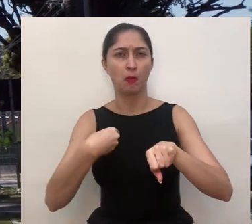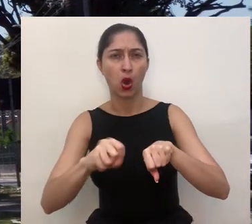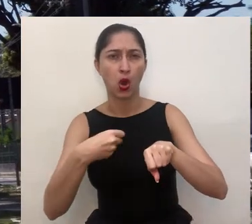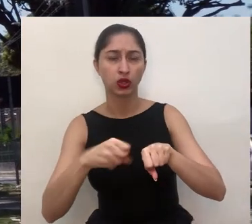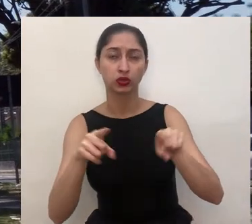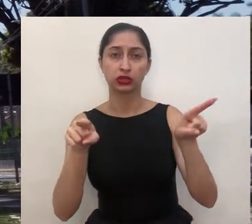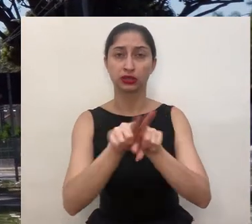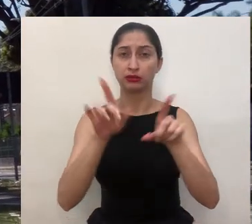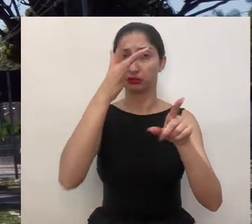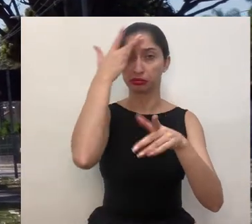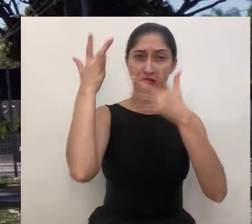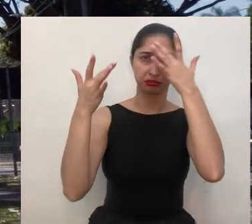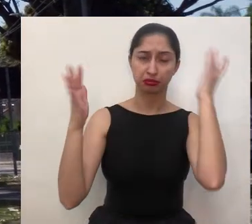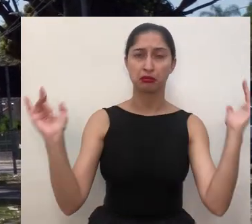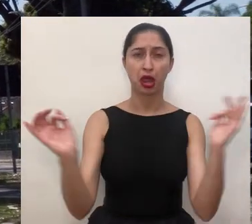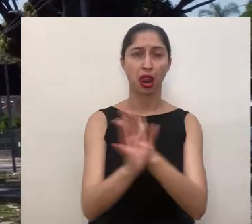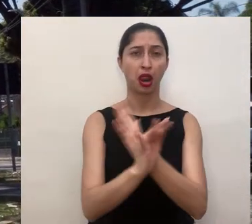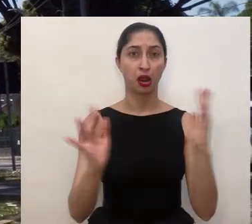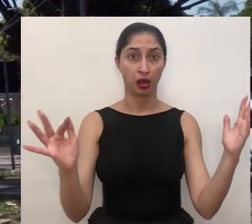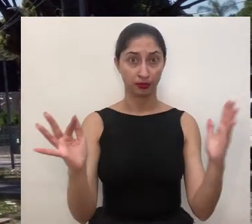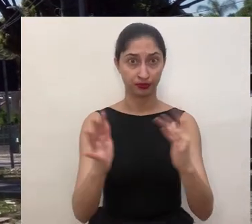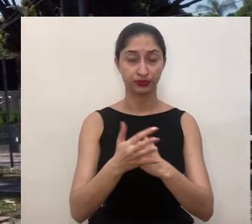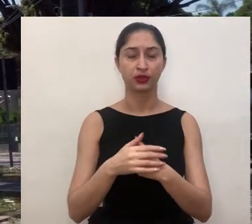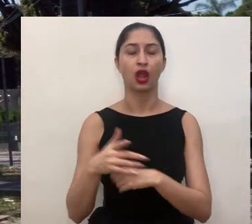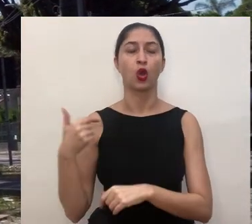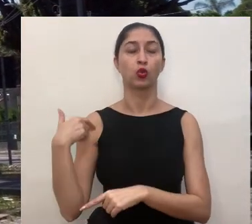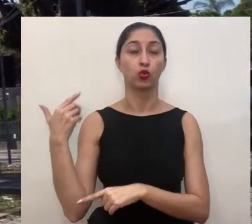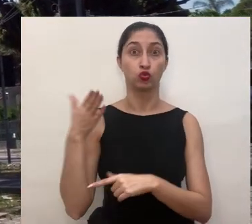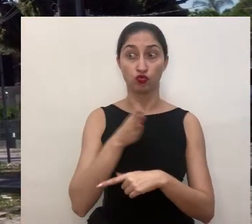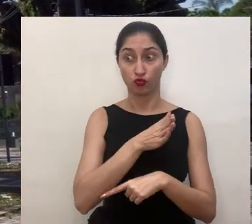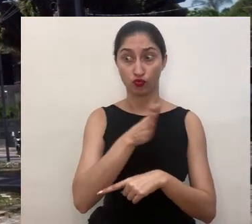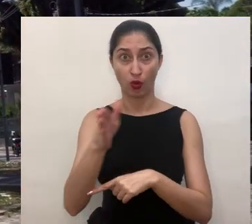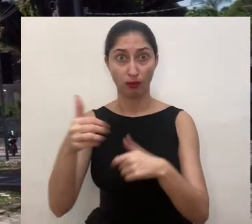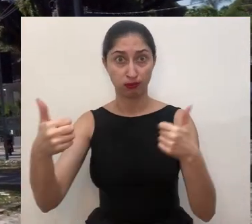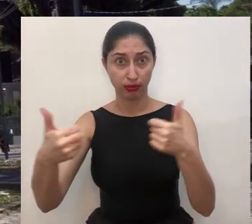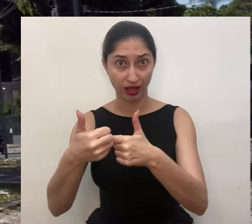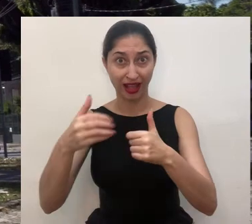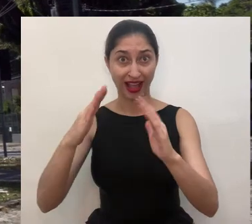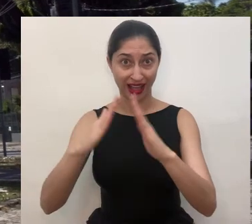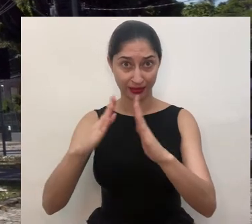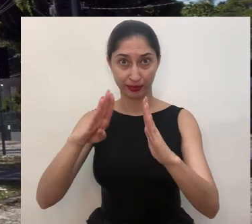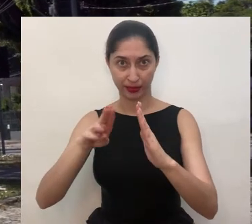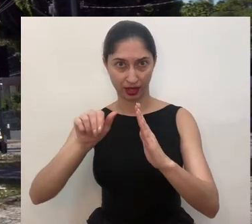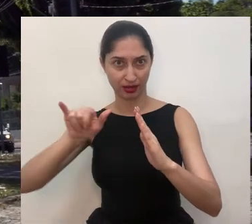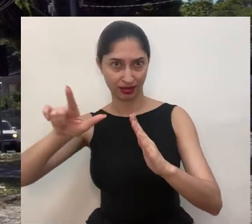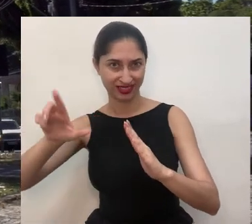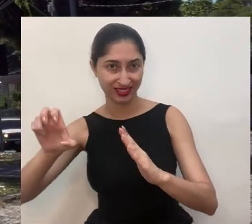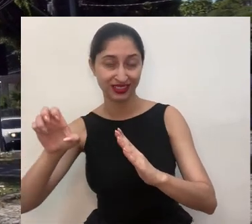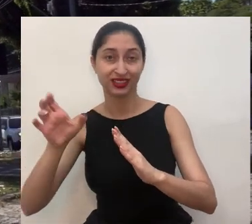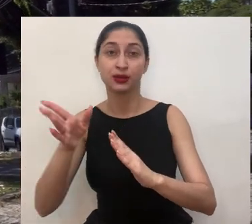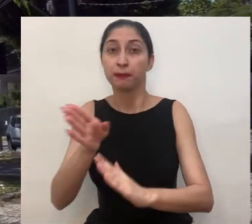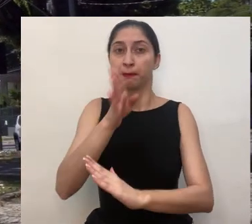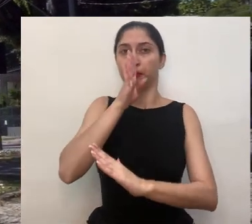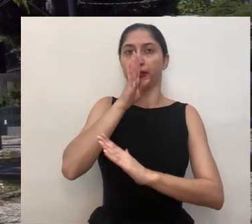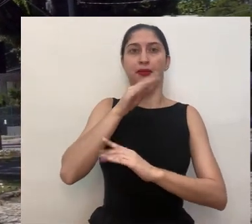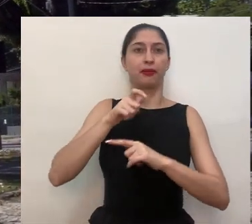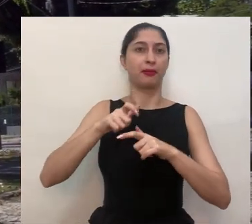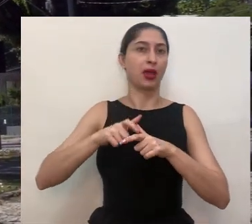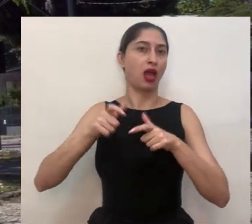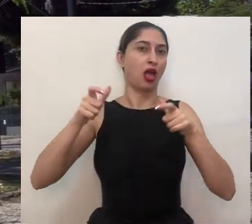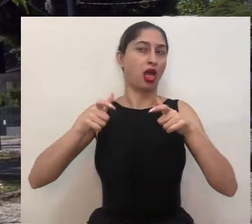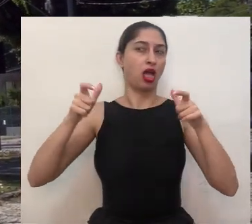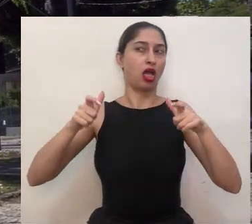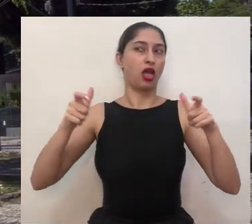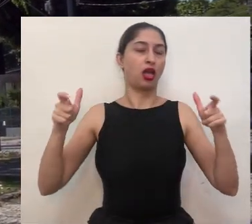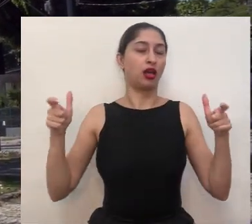Eu percebo que à medida que eu vou andando no sentido da casa, o silêncio ele vai sendo cada vez maior. A gente consegue perceber que a Pampulha ela é